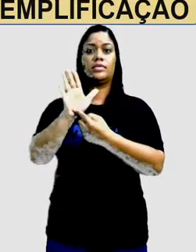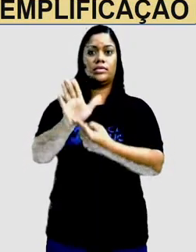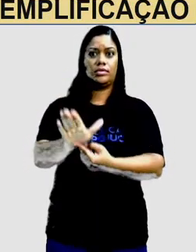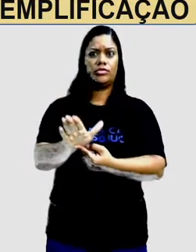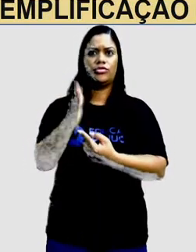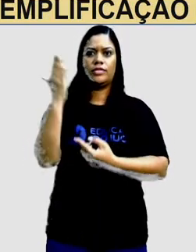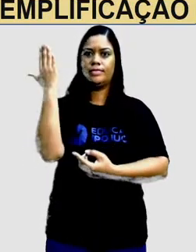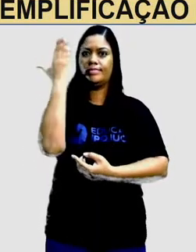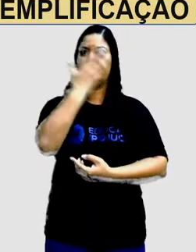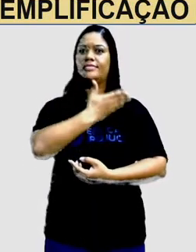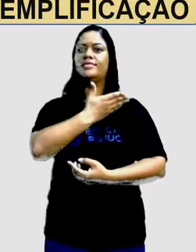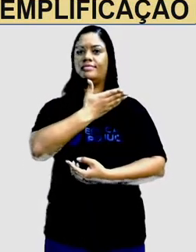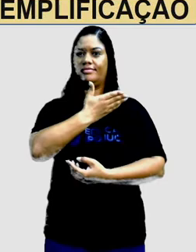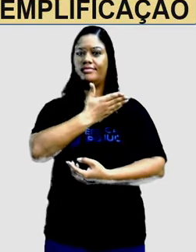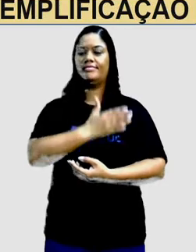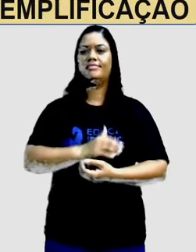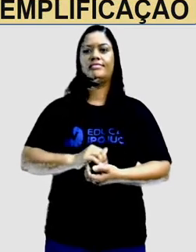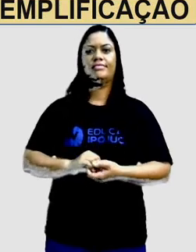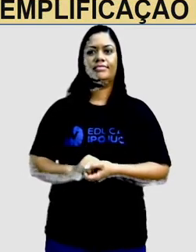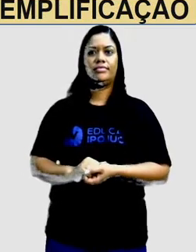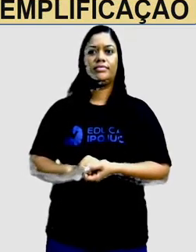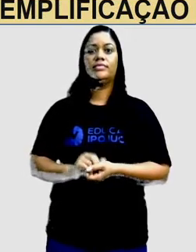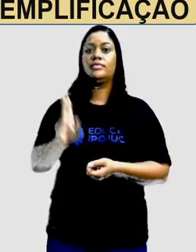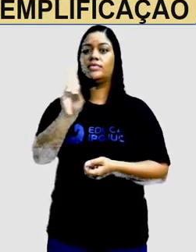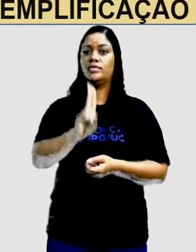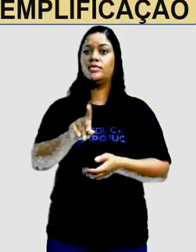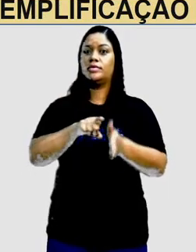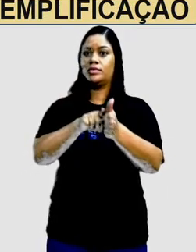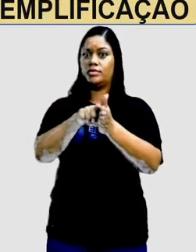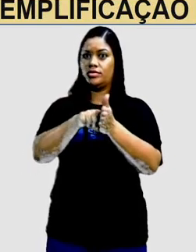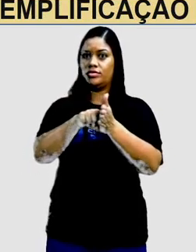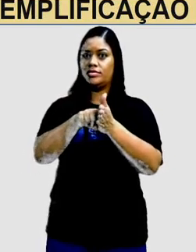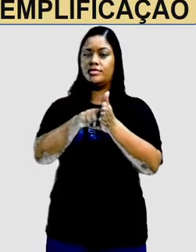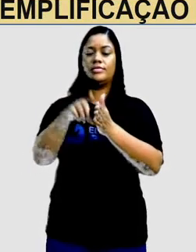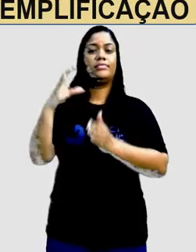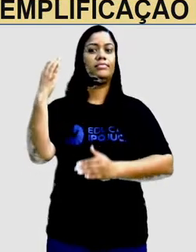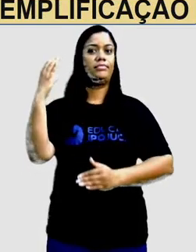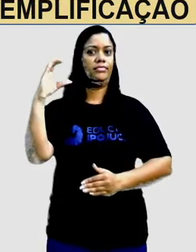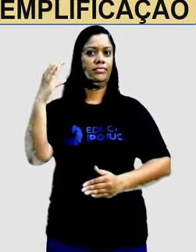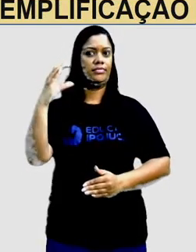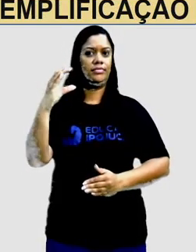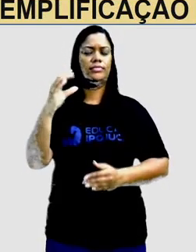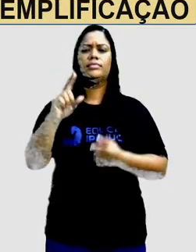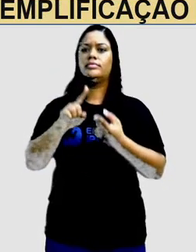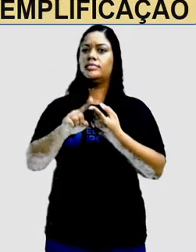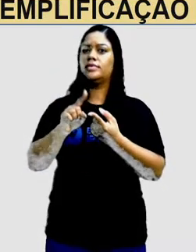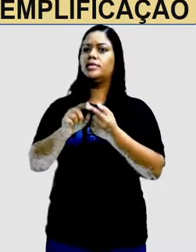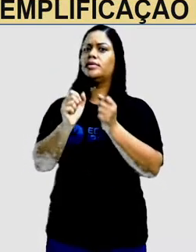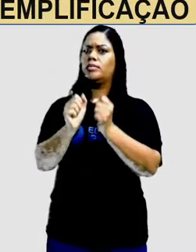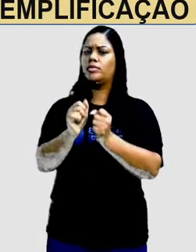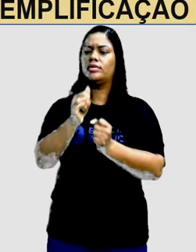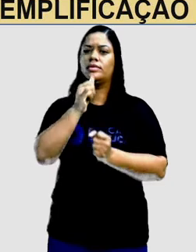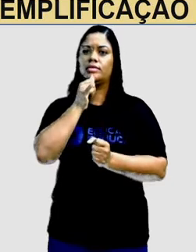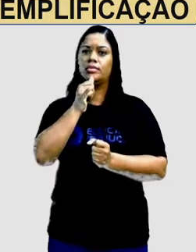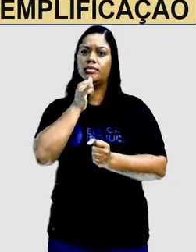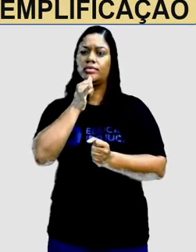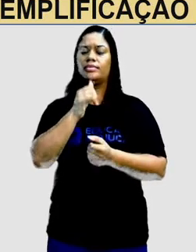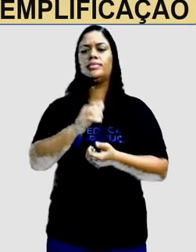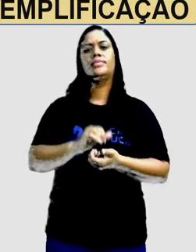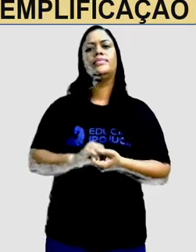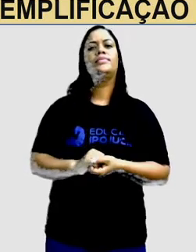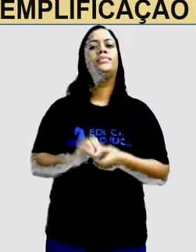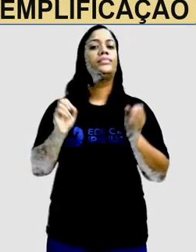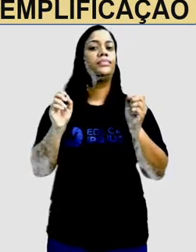mostrar prova através de pesquisas de dados científicos e você pode exemplifi Car da